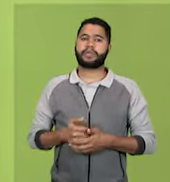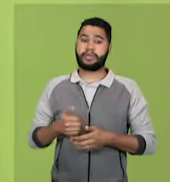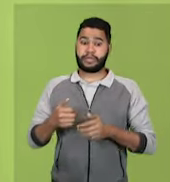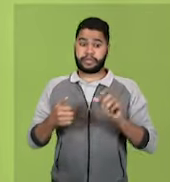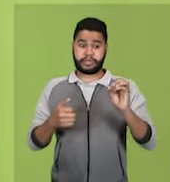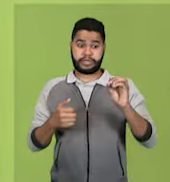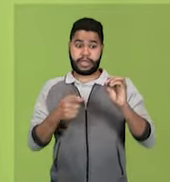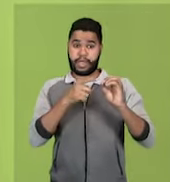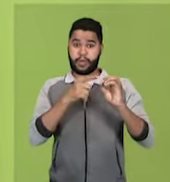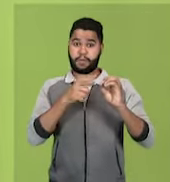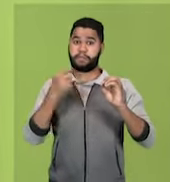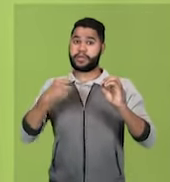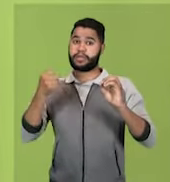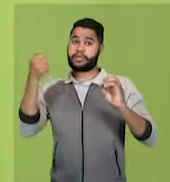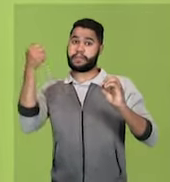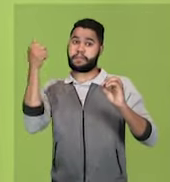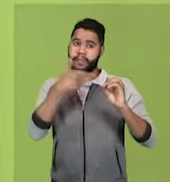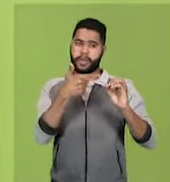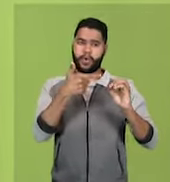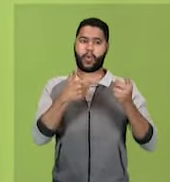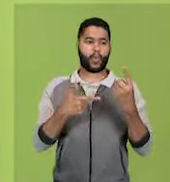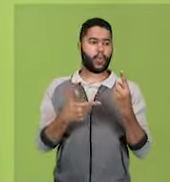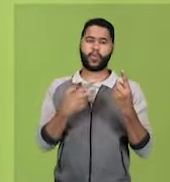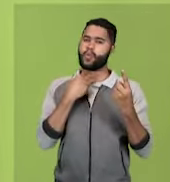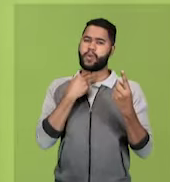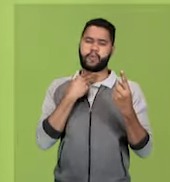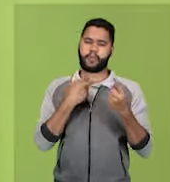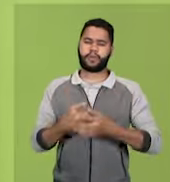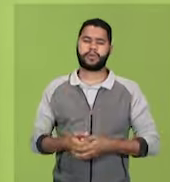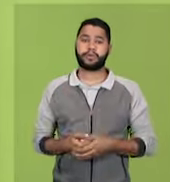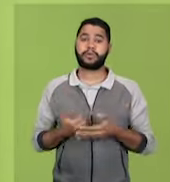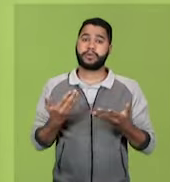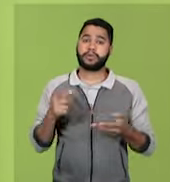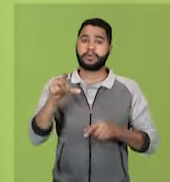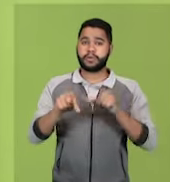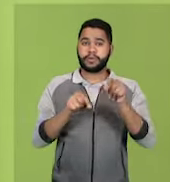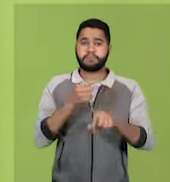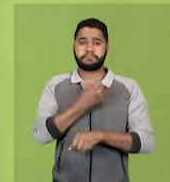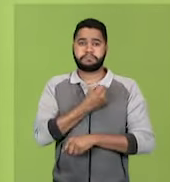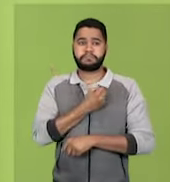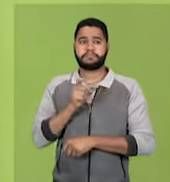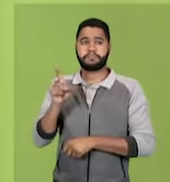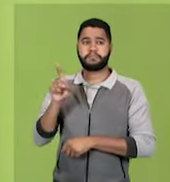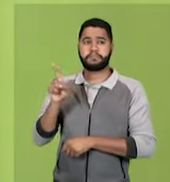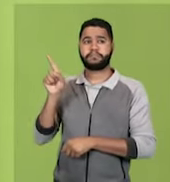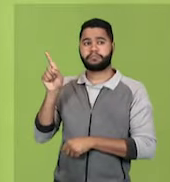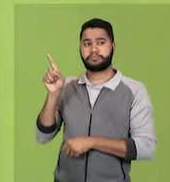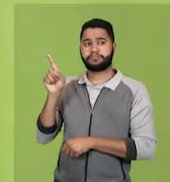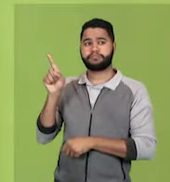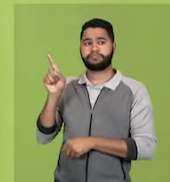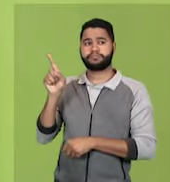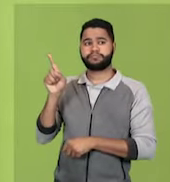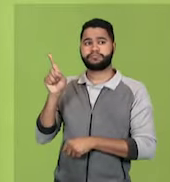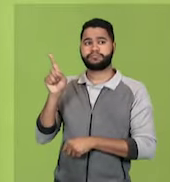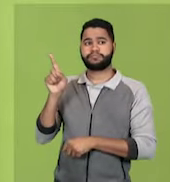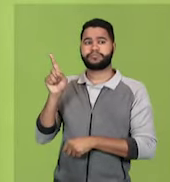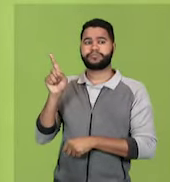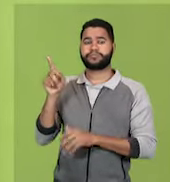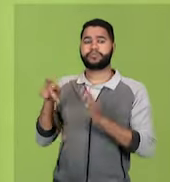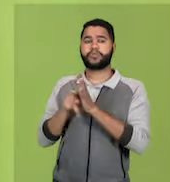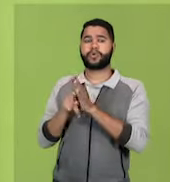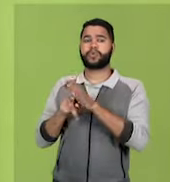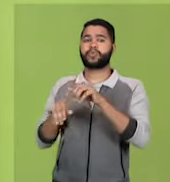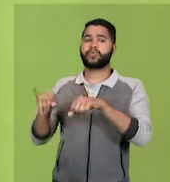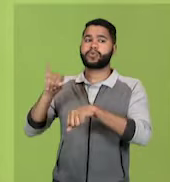pode ser, tem que ser diferente de 1. Então, escolhendo esse valor, eu posso colocar esse valor no logaritmando de